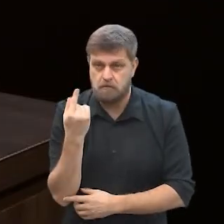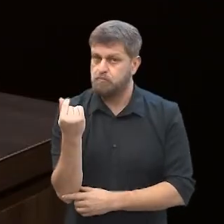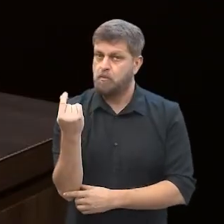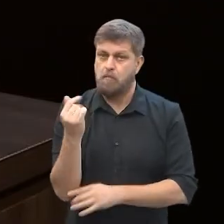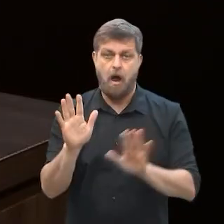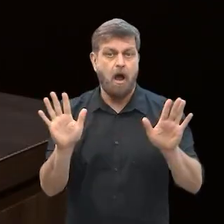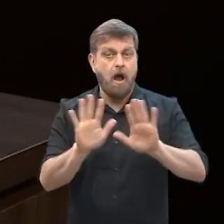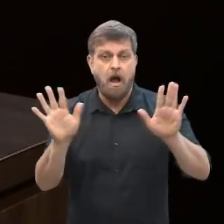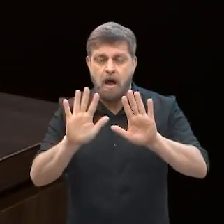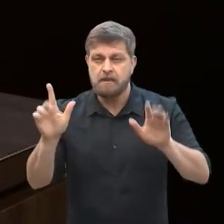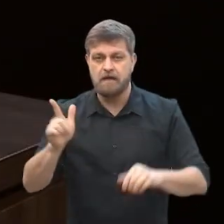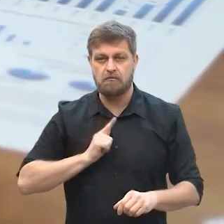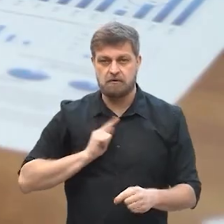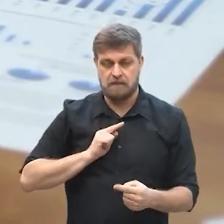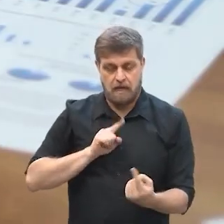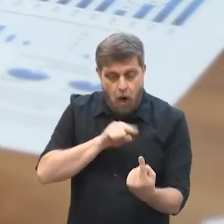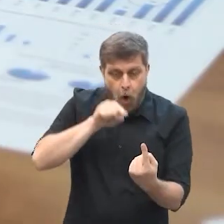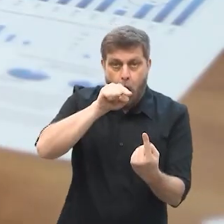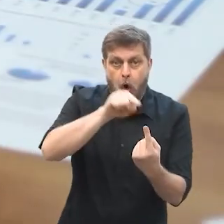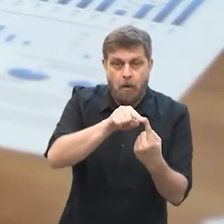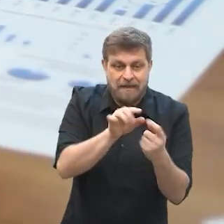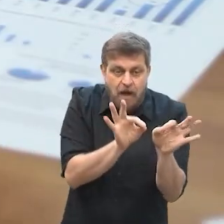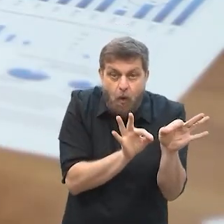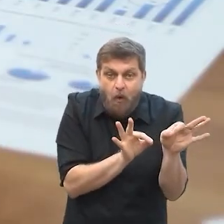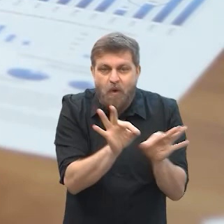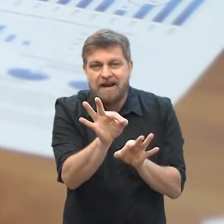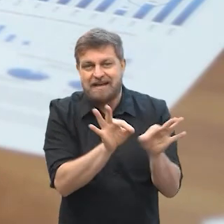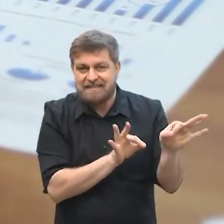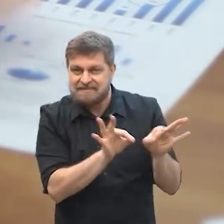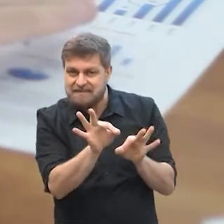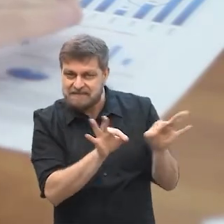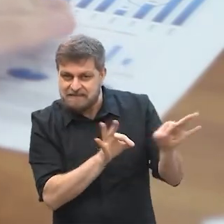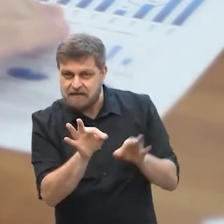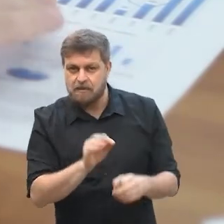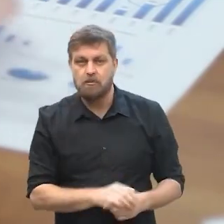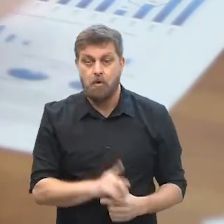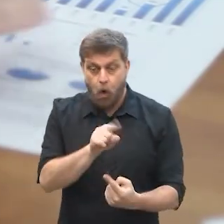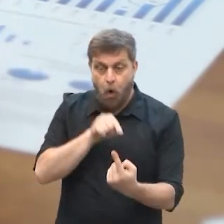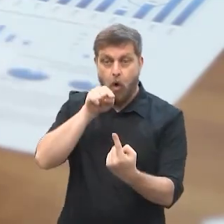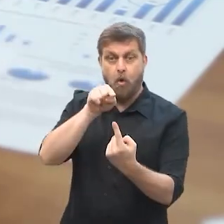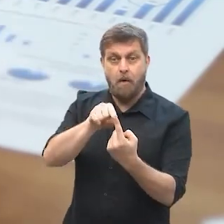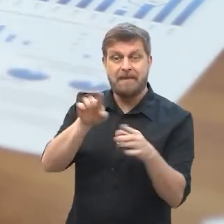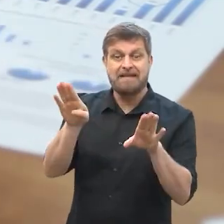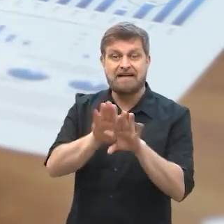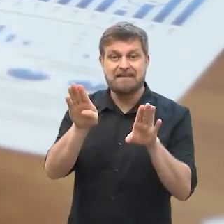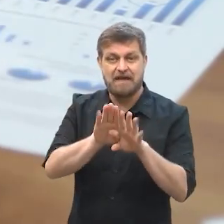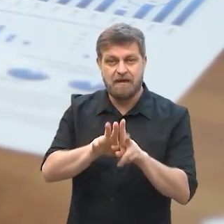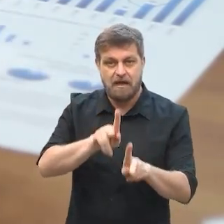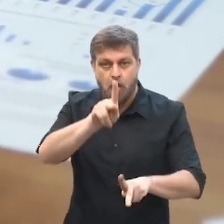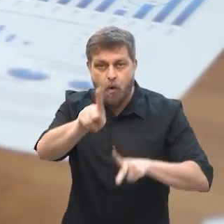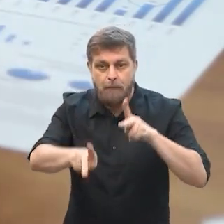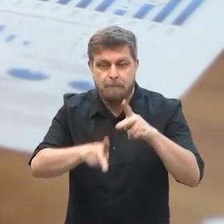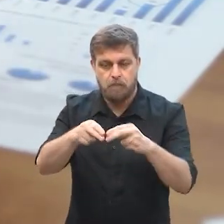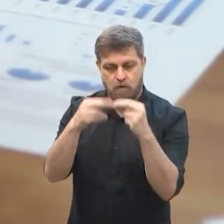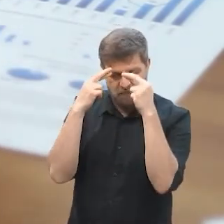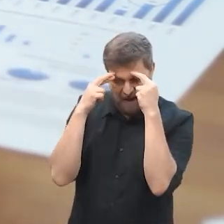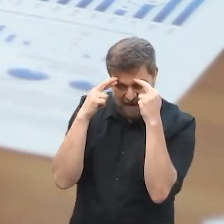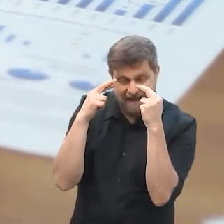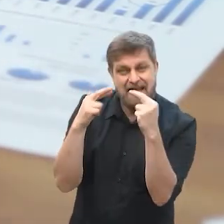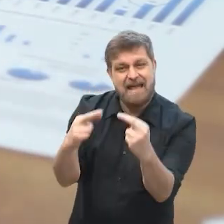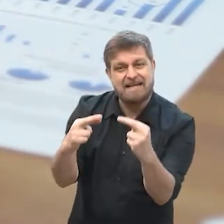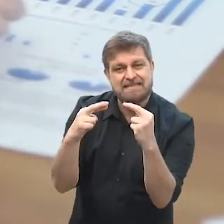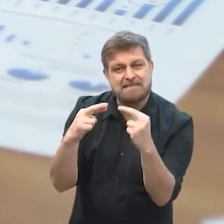dinheiro. Educação financeira tem uma relação com organização, tem uma relação direta com respeito